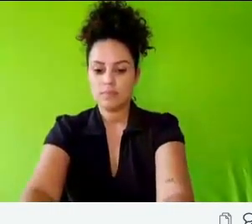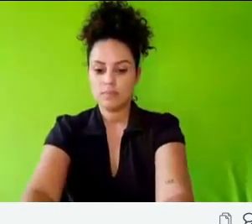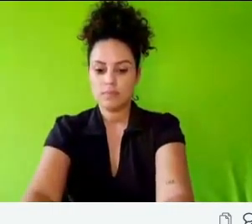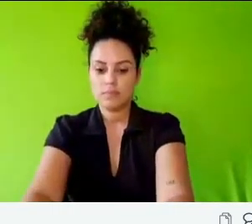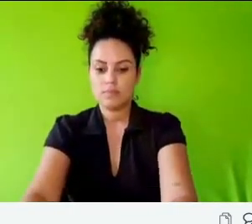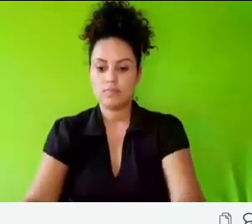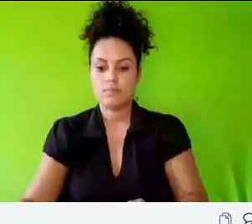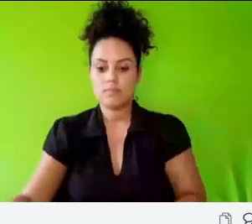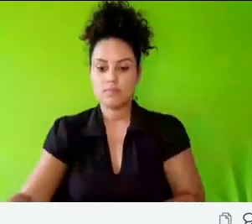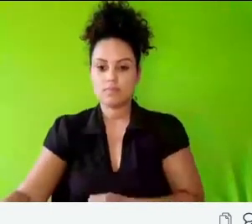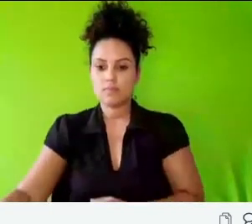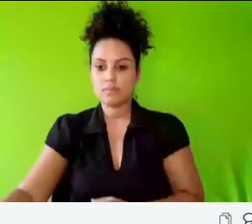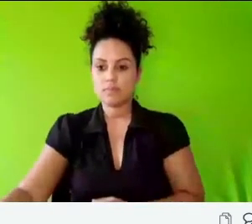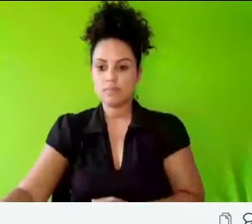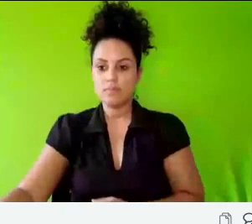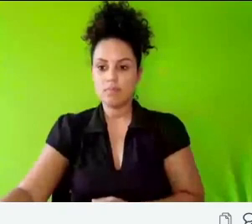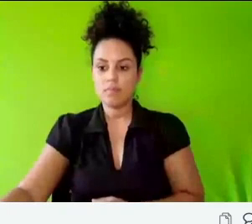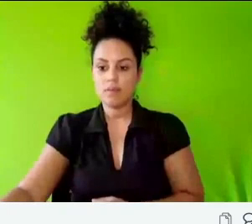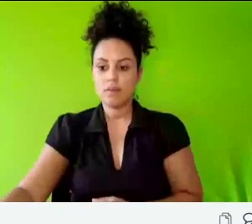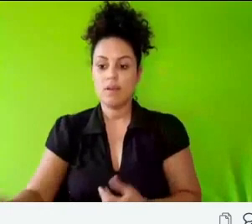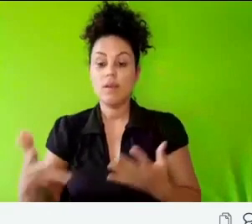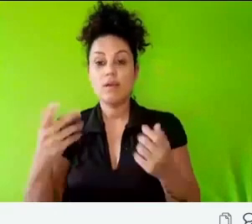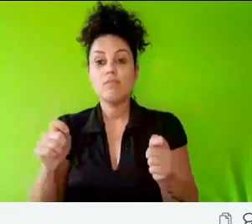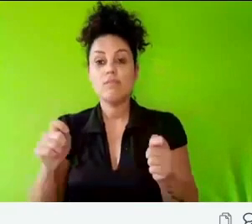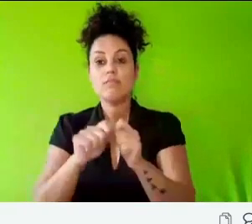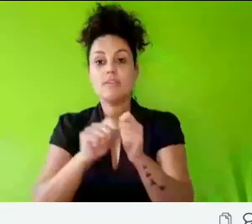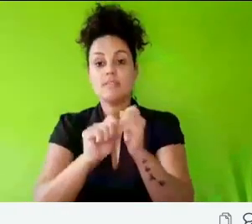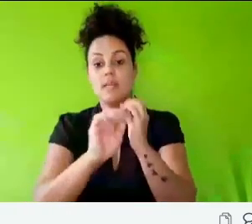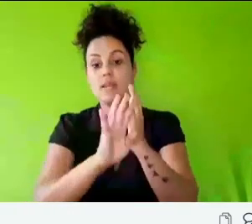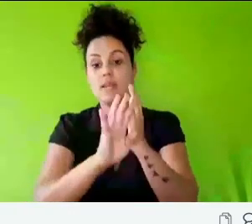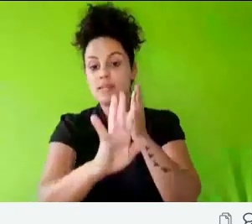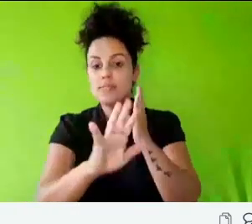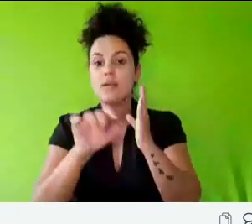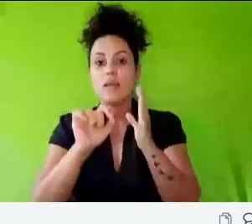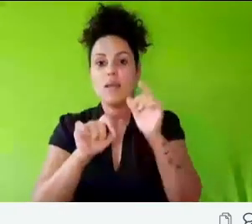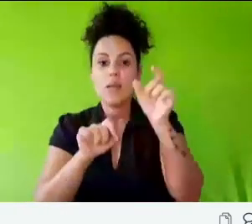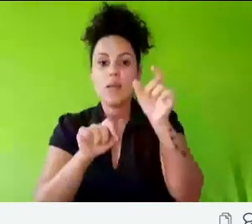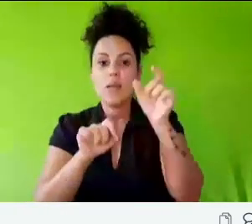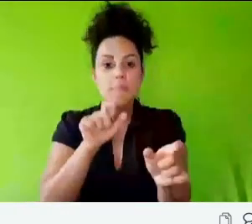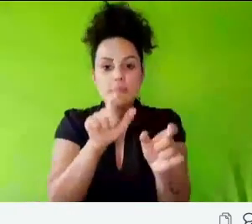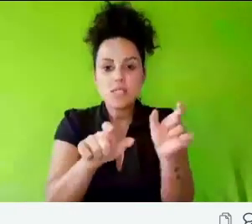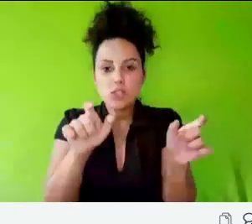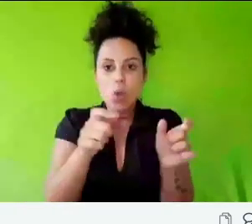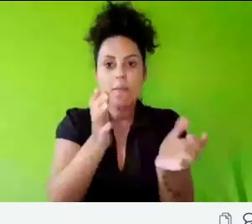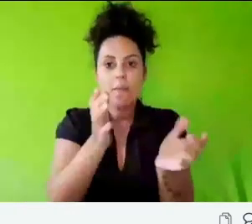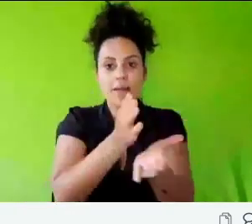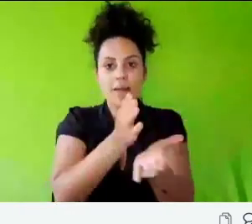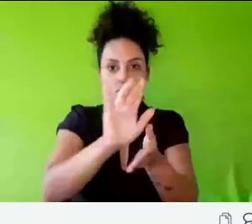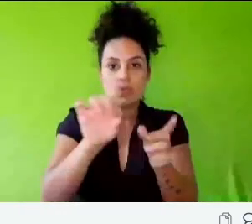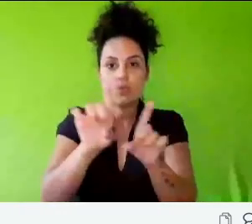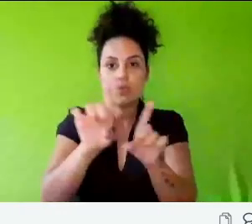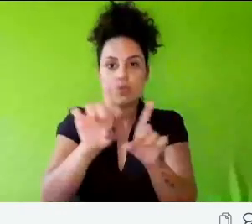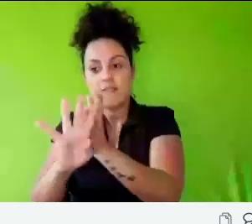a relação dos classificados e o suplente, número da semente utilizada,